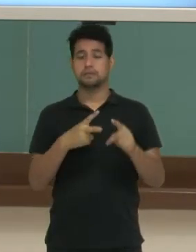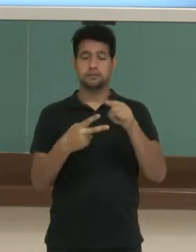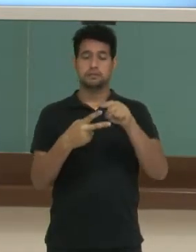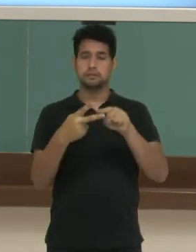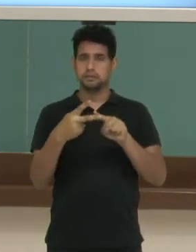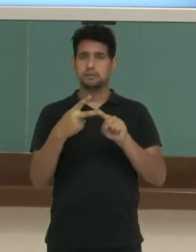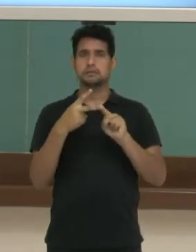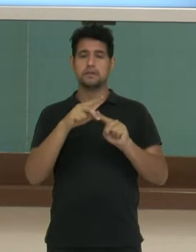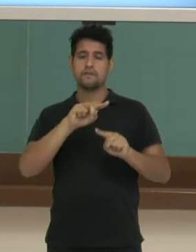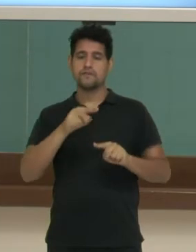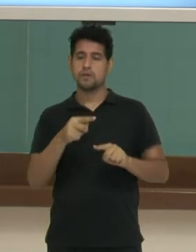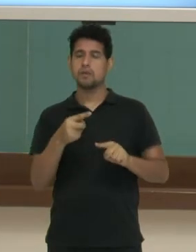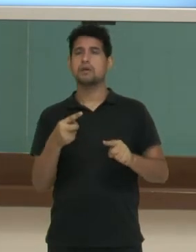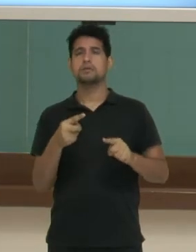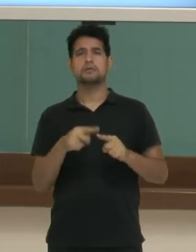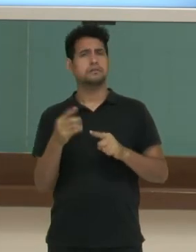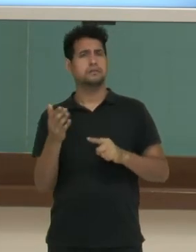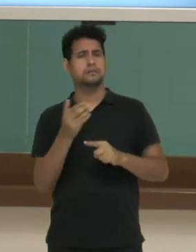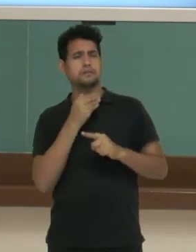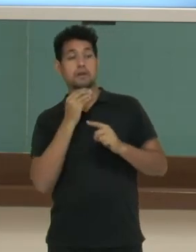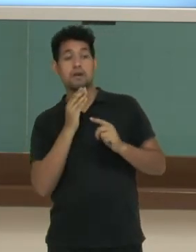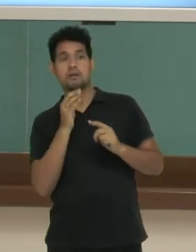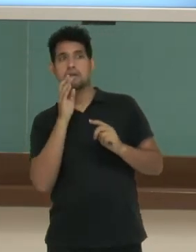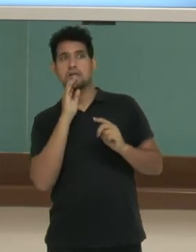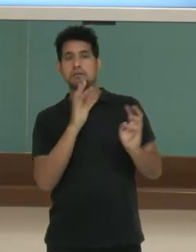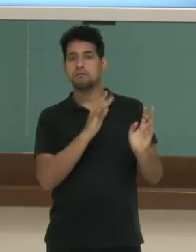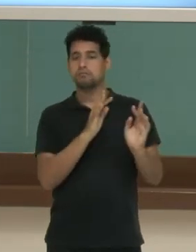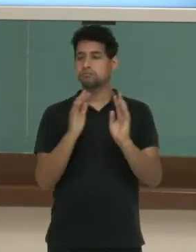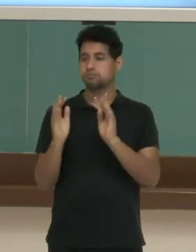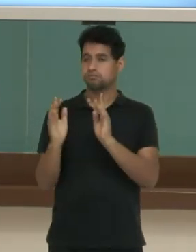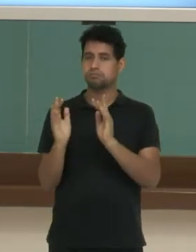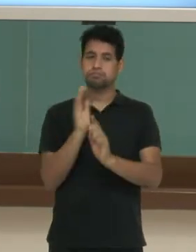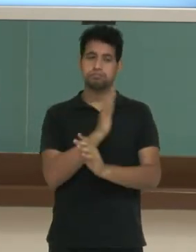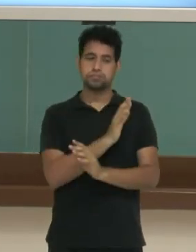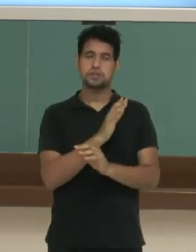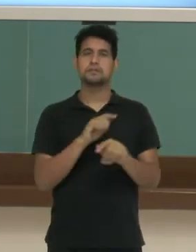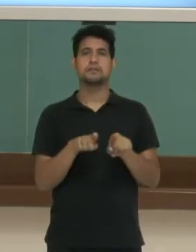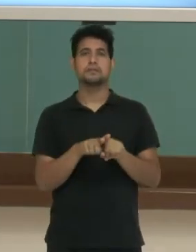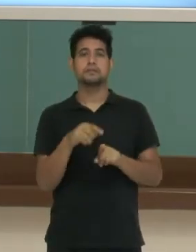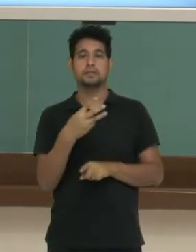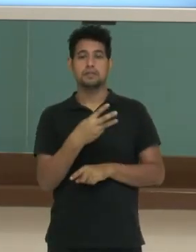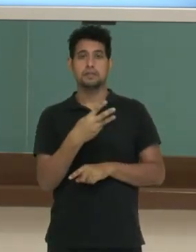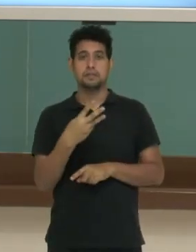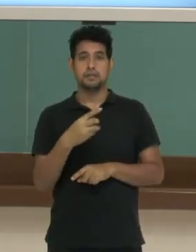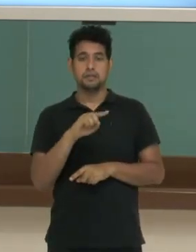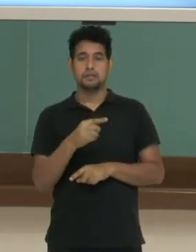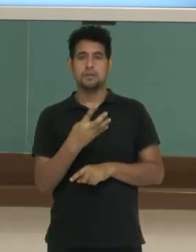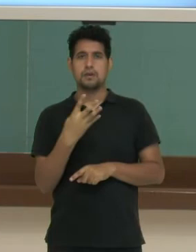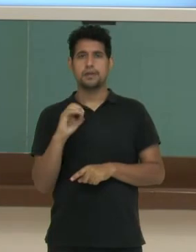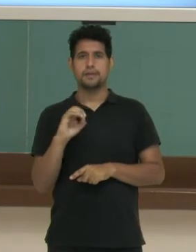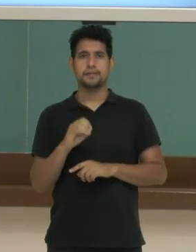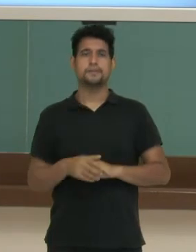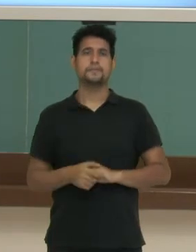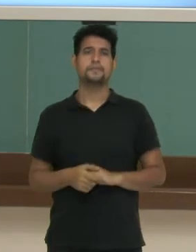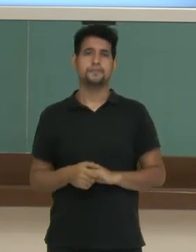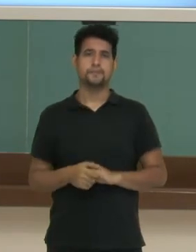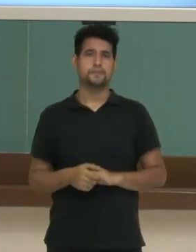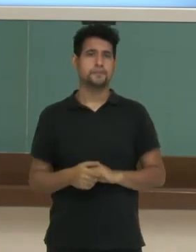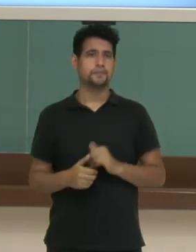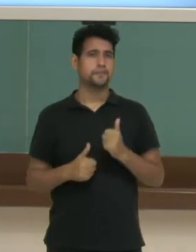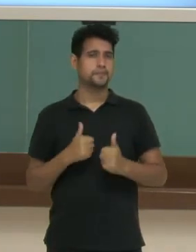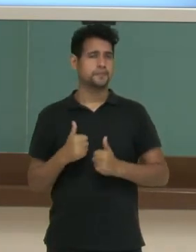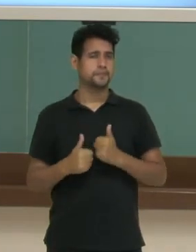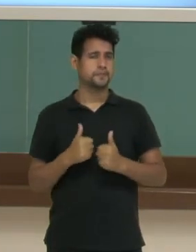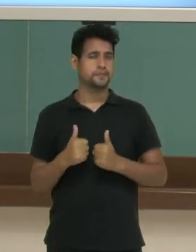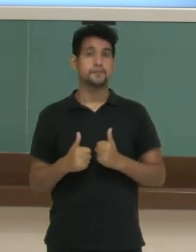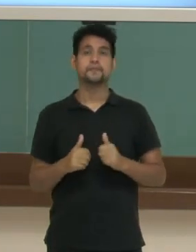casinhas depois da vírgula. Então, vamos lá no finalzinho e voltamos, né? 1, 2, 33,40. Tá joia? Belezinha? Então,